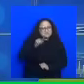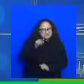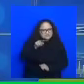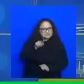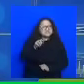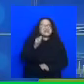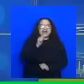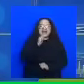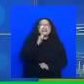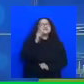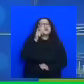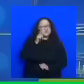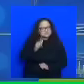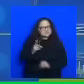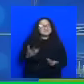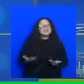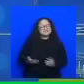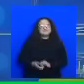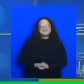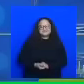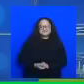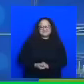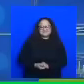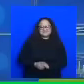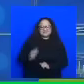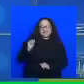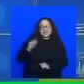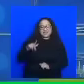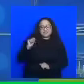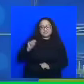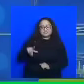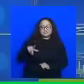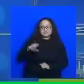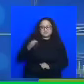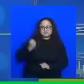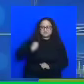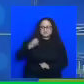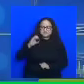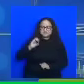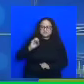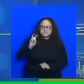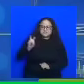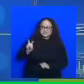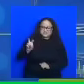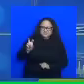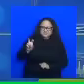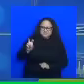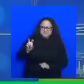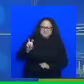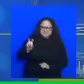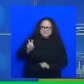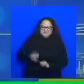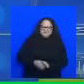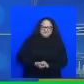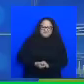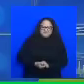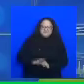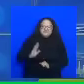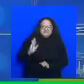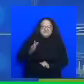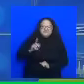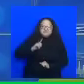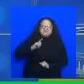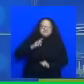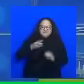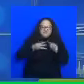tem chances. Bola azul, número 05. Azul, 05. Foram